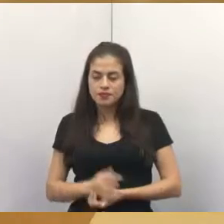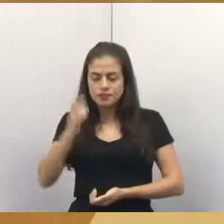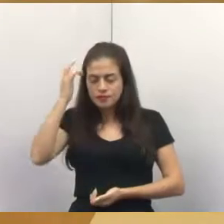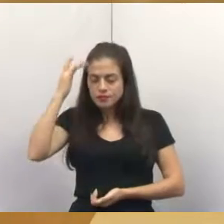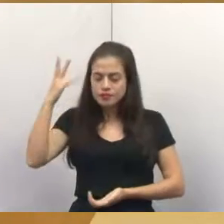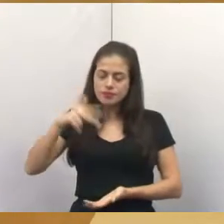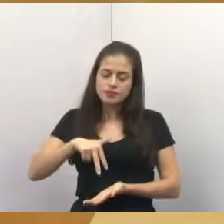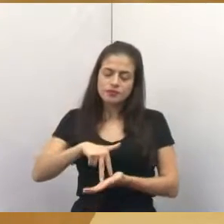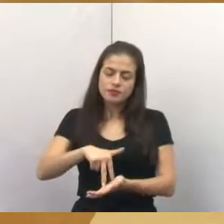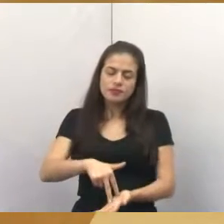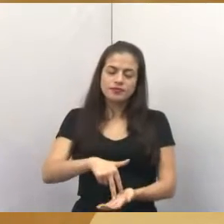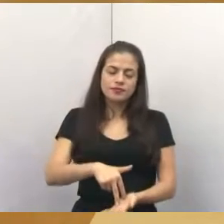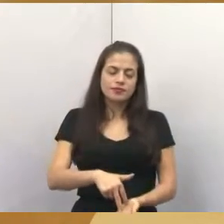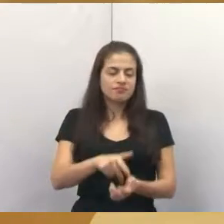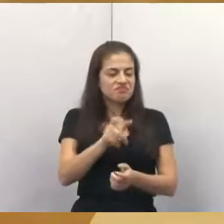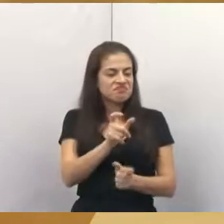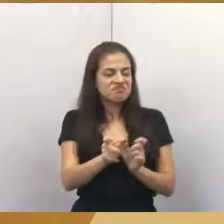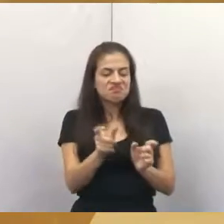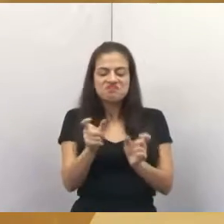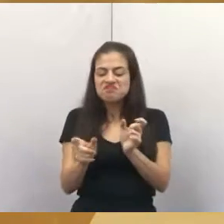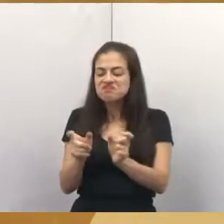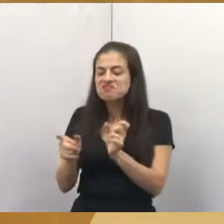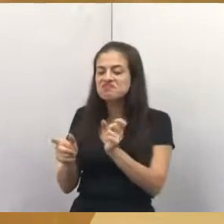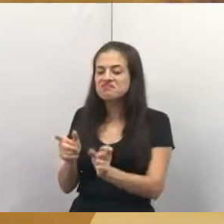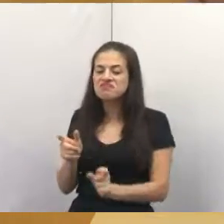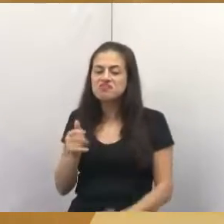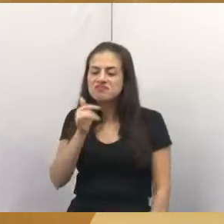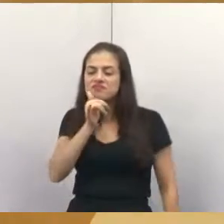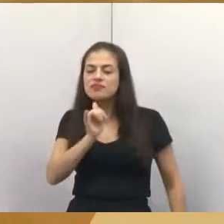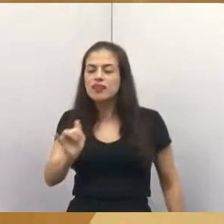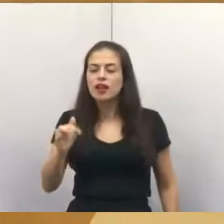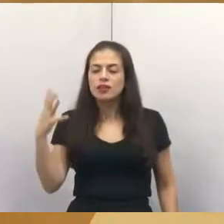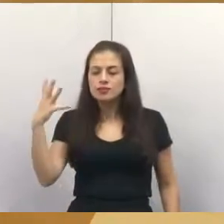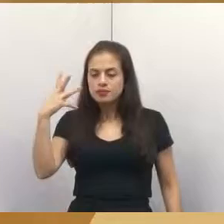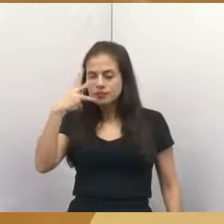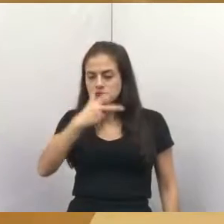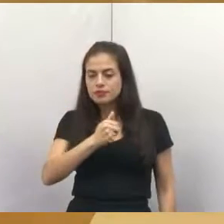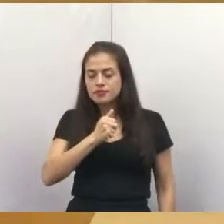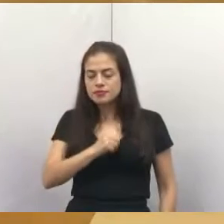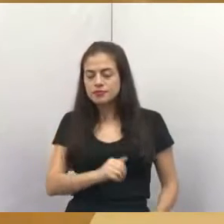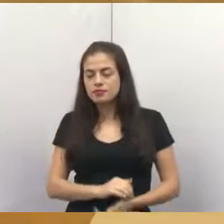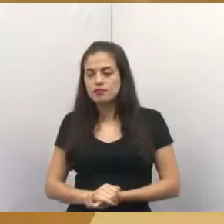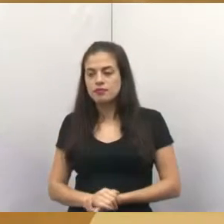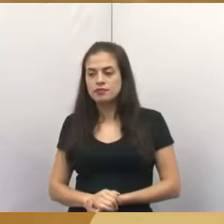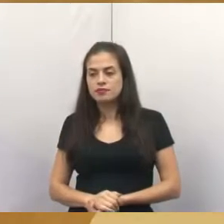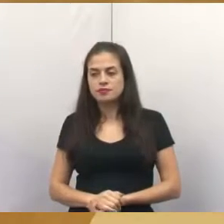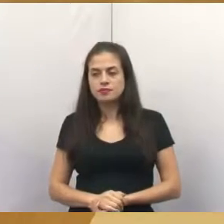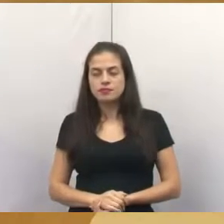bonito. É fácil, muito fácil.